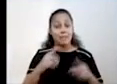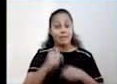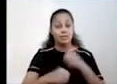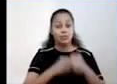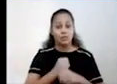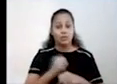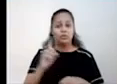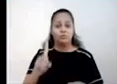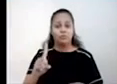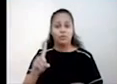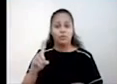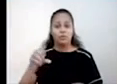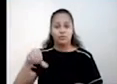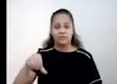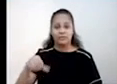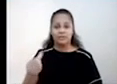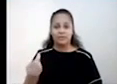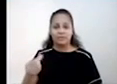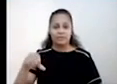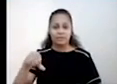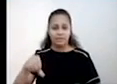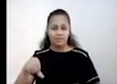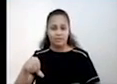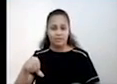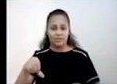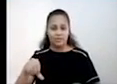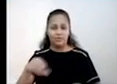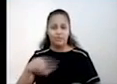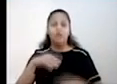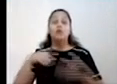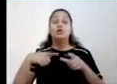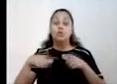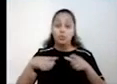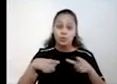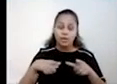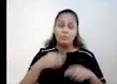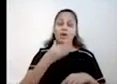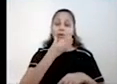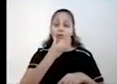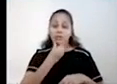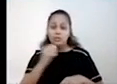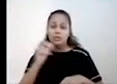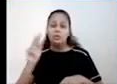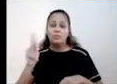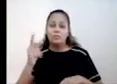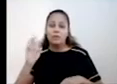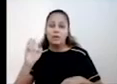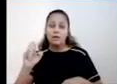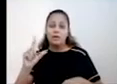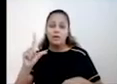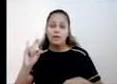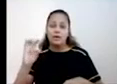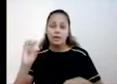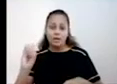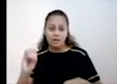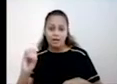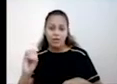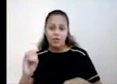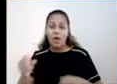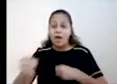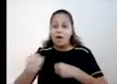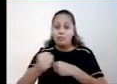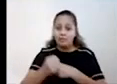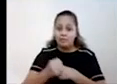Mas foi em 1969 que o trabalho de Hélio Oiticica gerou a principal aproximação entre arte